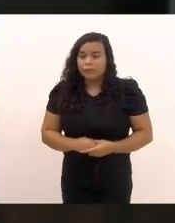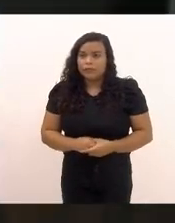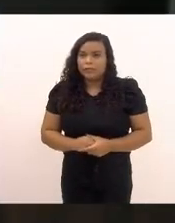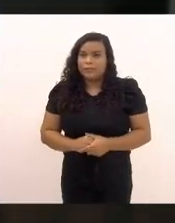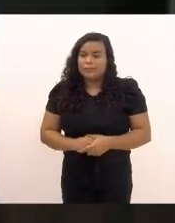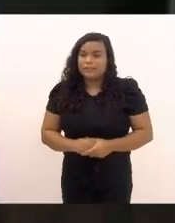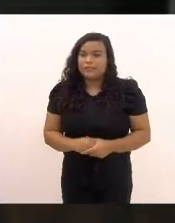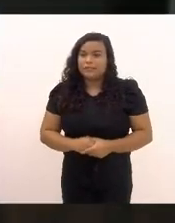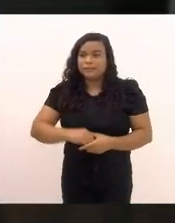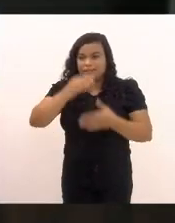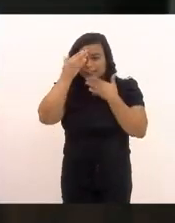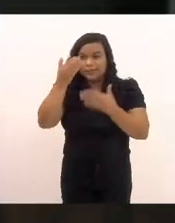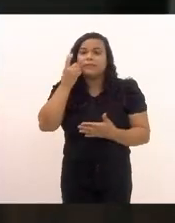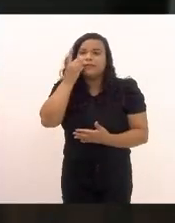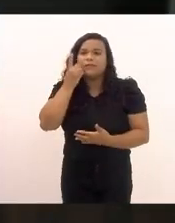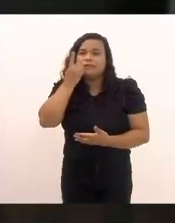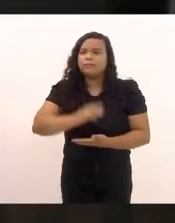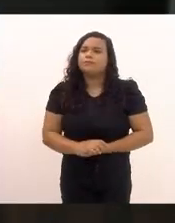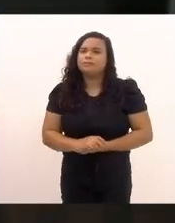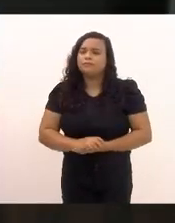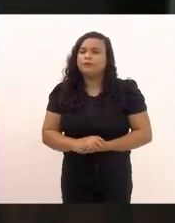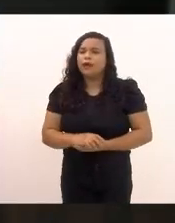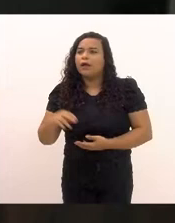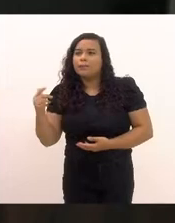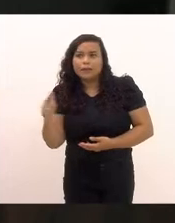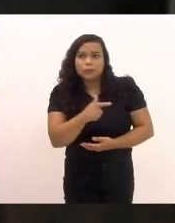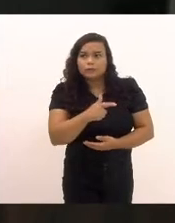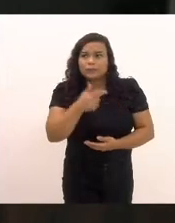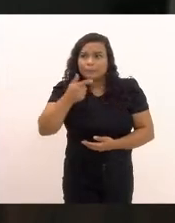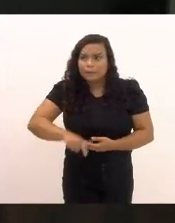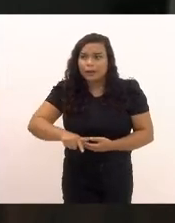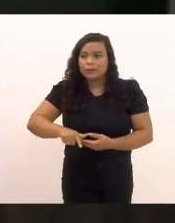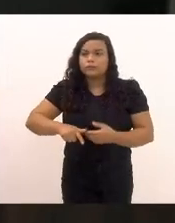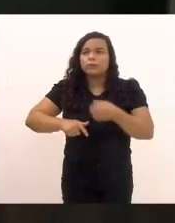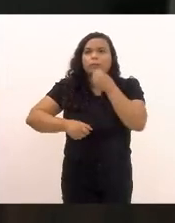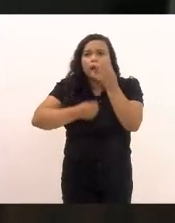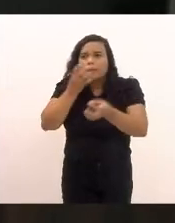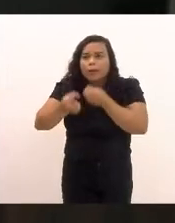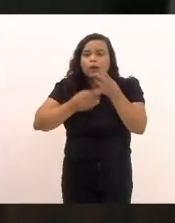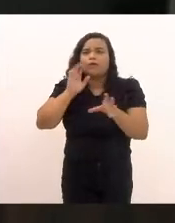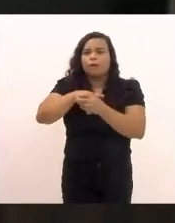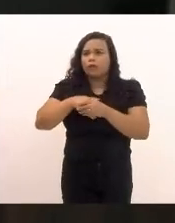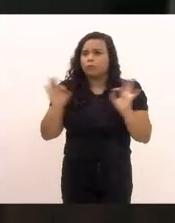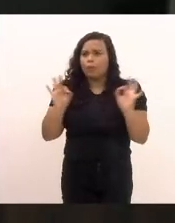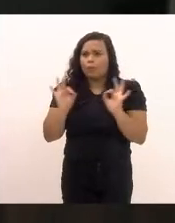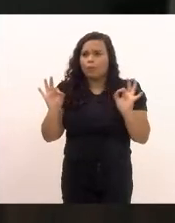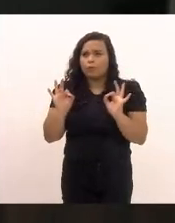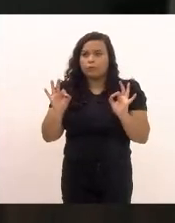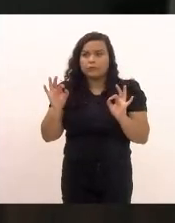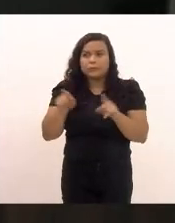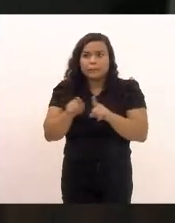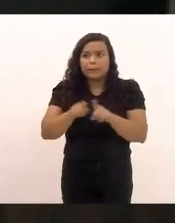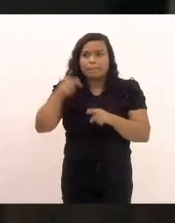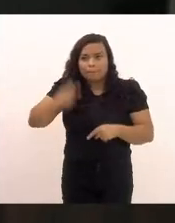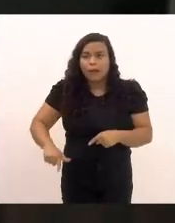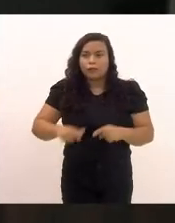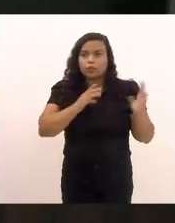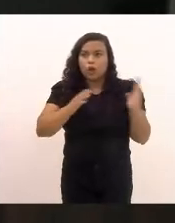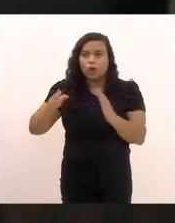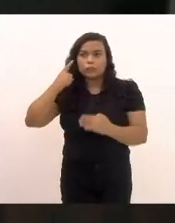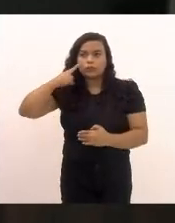Obrigada, deputado. Não havendo mais declaração de votos e nada a tratar na ordem do